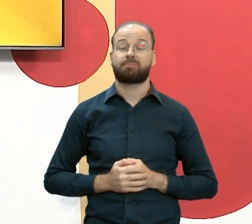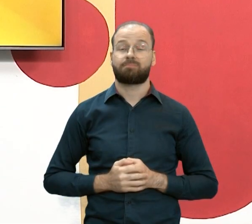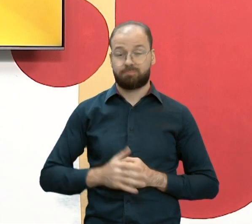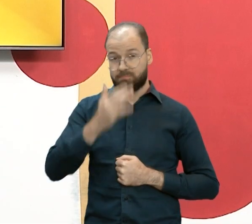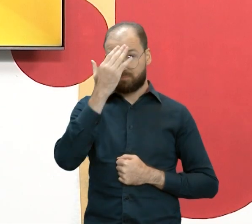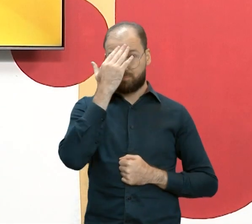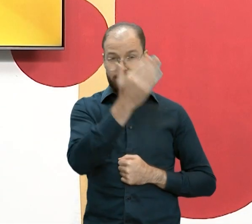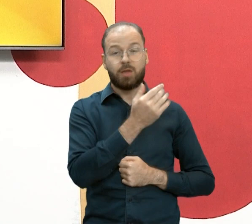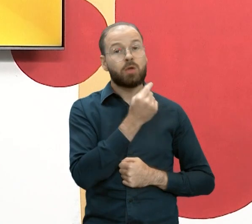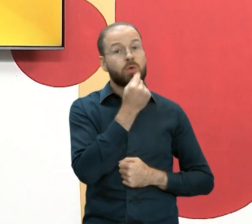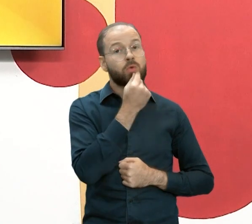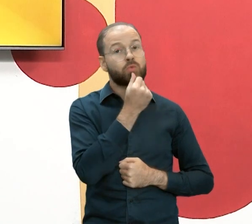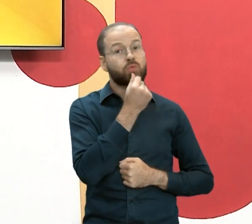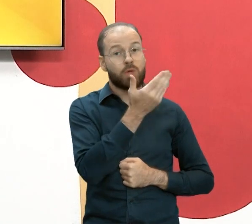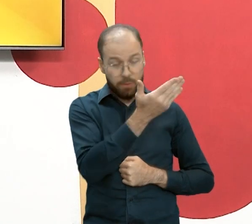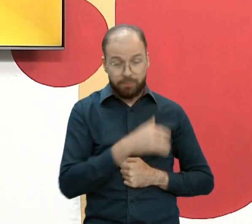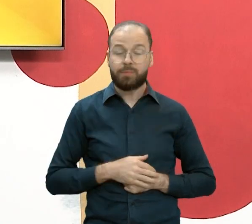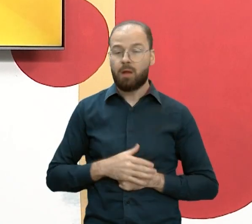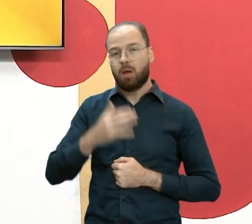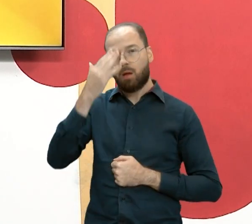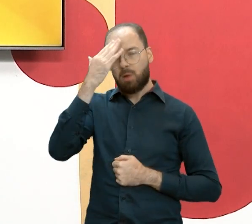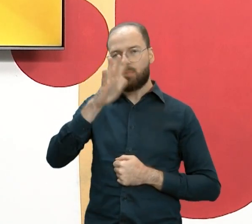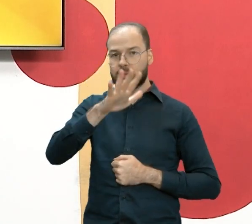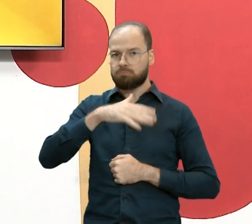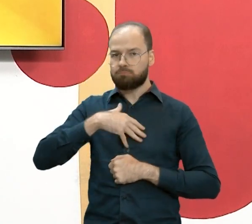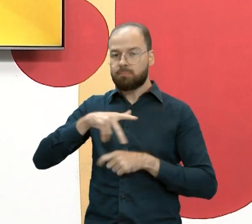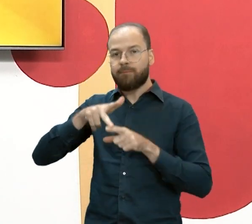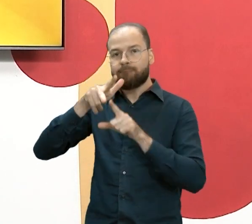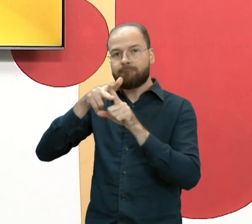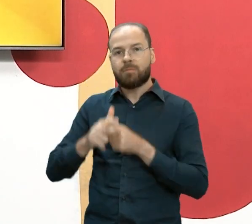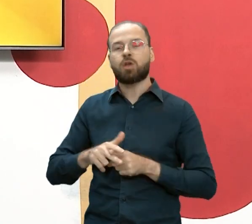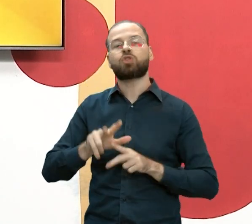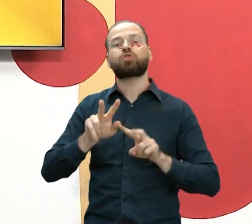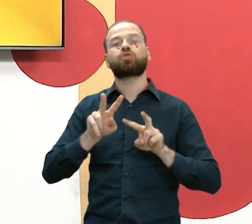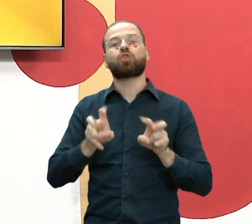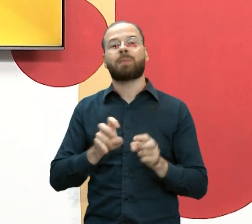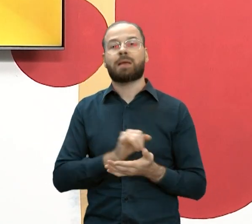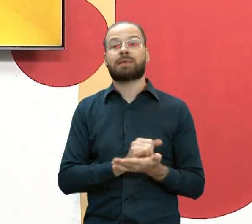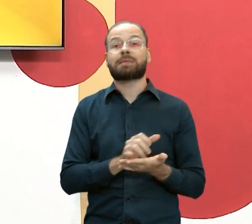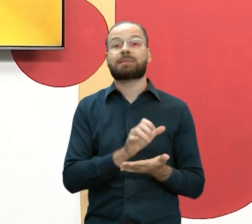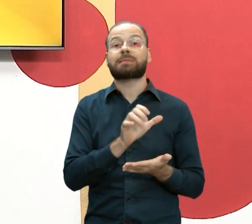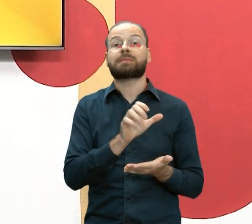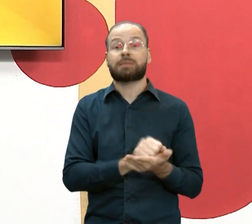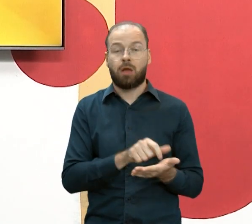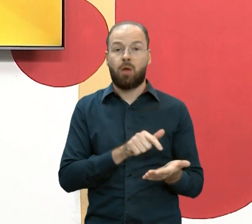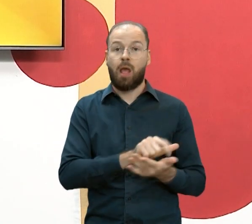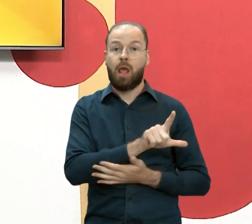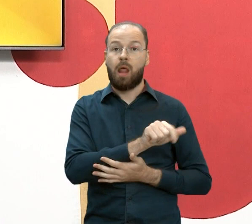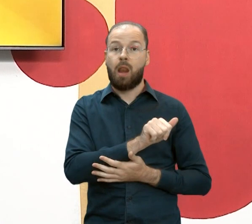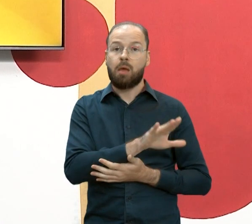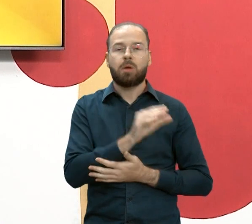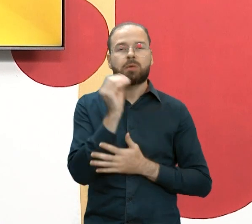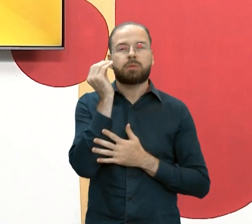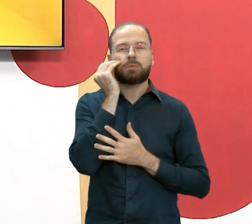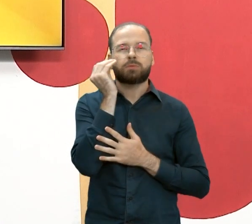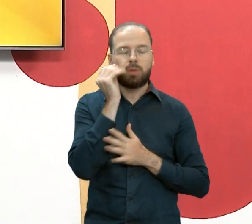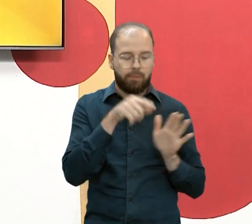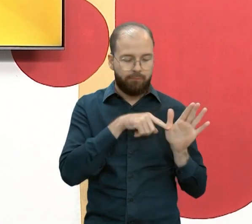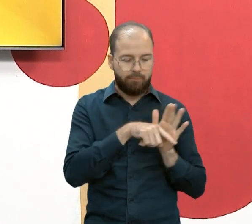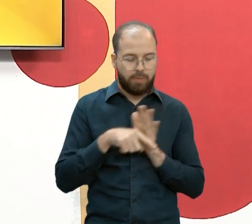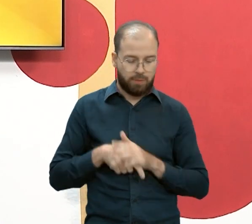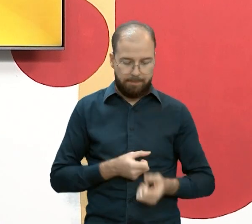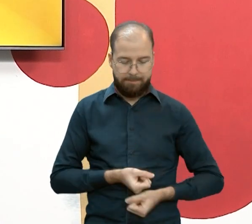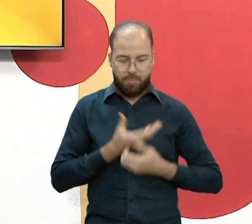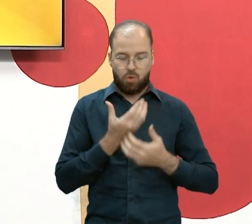Valeu, João. Muito obrigado pelas informações. Só uma correção, pessoal, sobre as inscrições para o Laboratório Experimental de Investigações Poéticas em